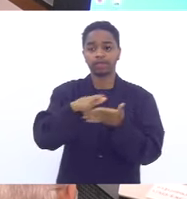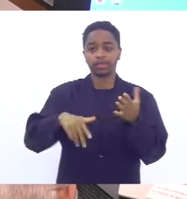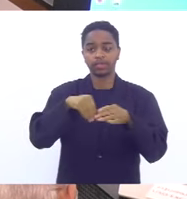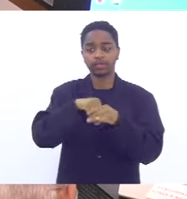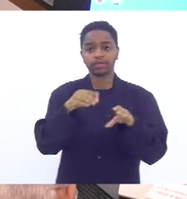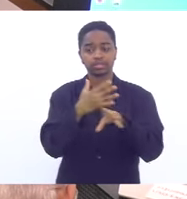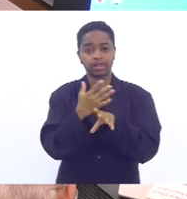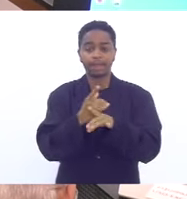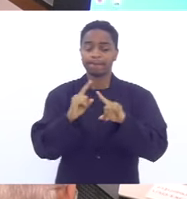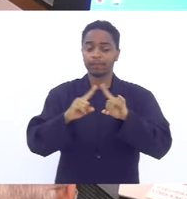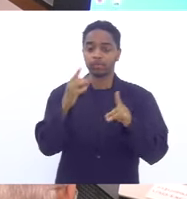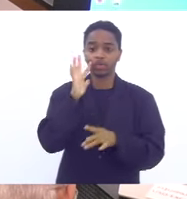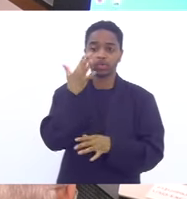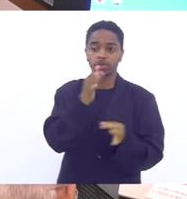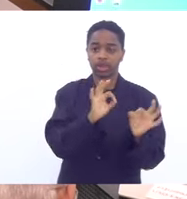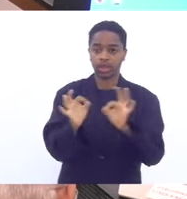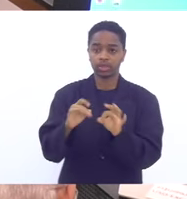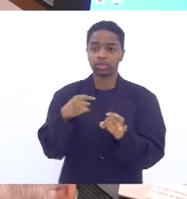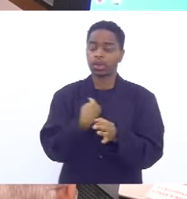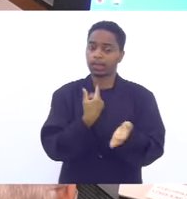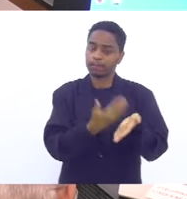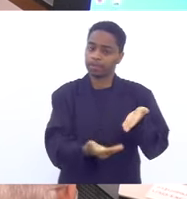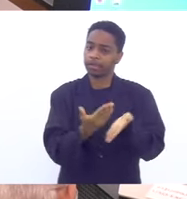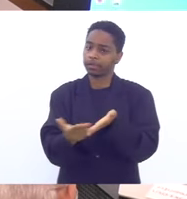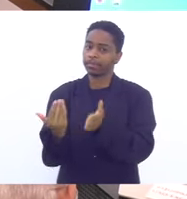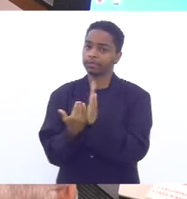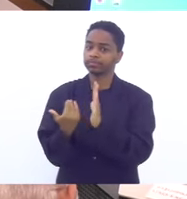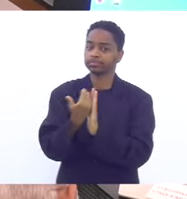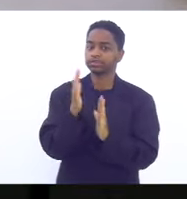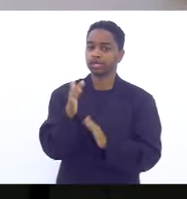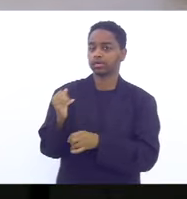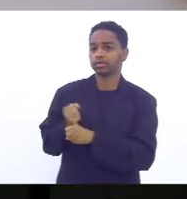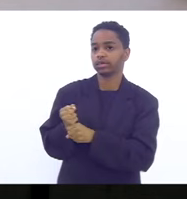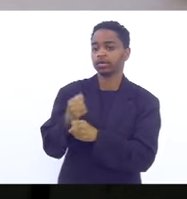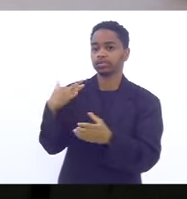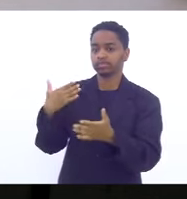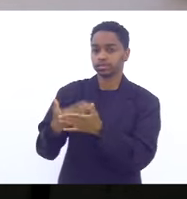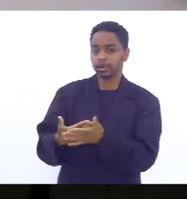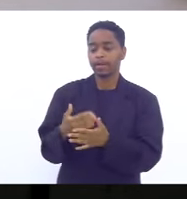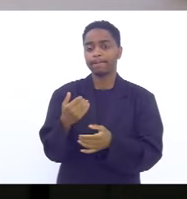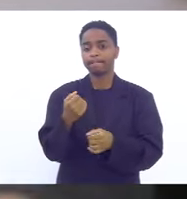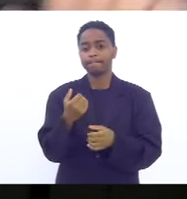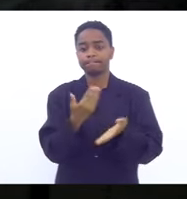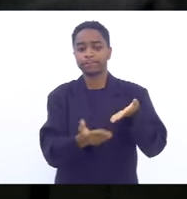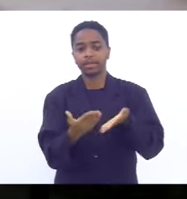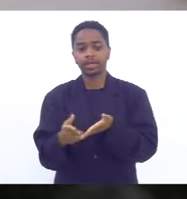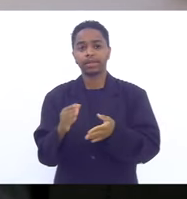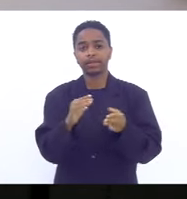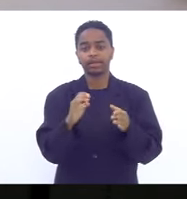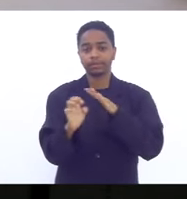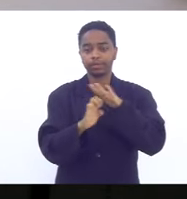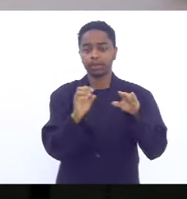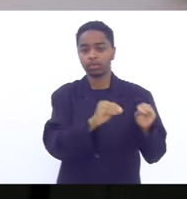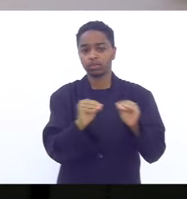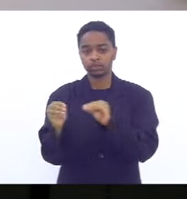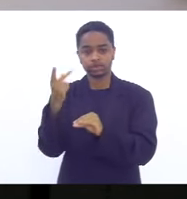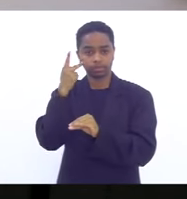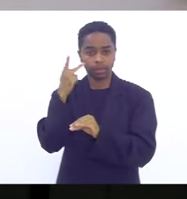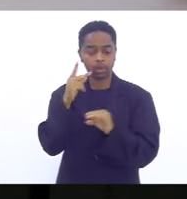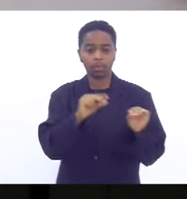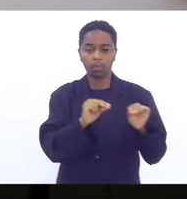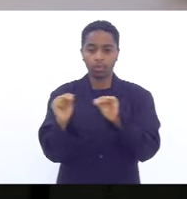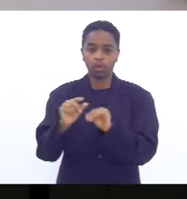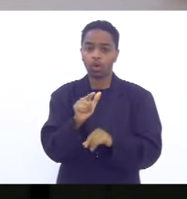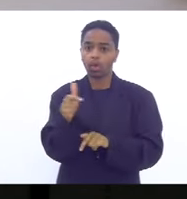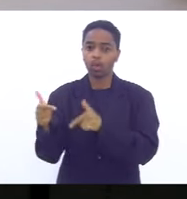empresas estariam se instalando. Nós estamos perdendo muito nesse estado há muito tempo. Nós perdemos empresas para São Paulo, a gente perde protagonismo para outros estados. Não